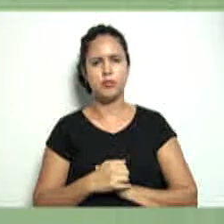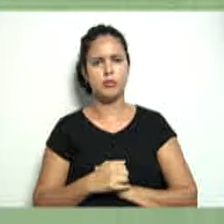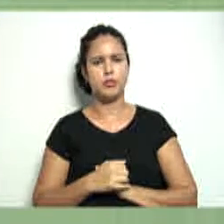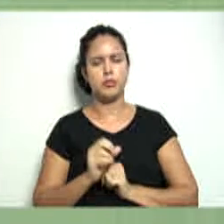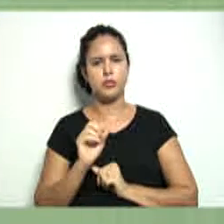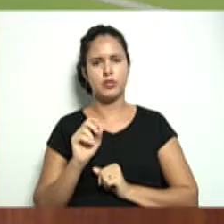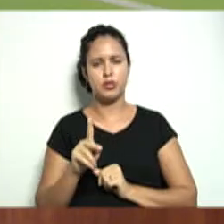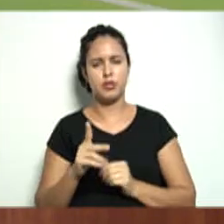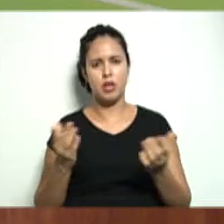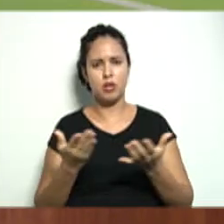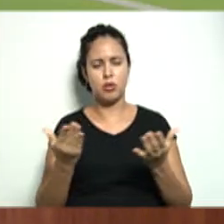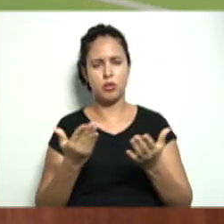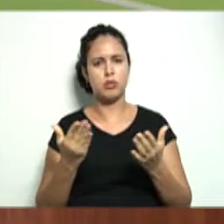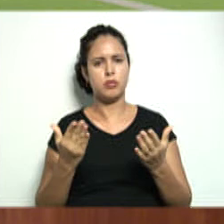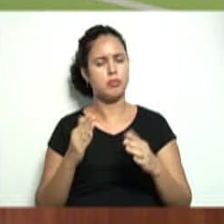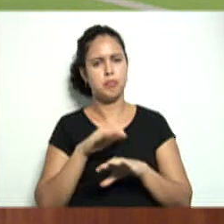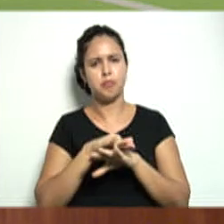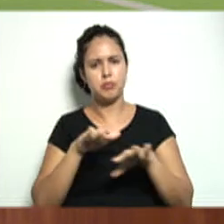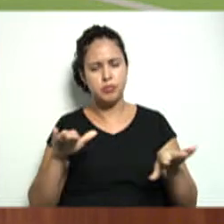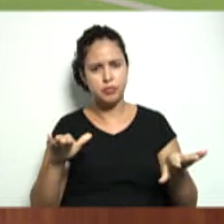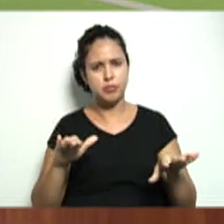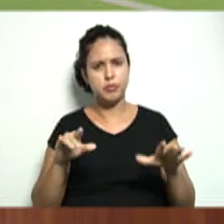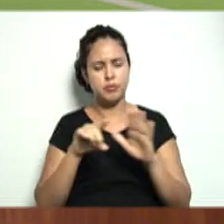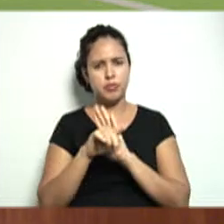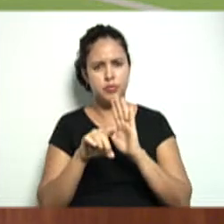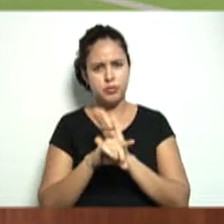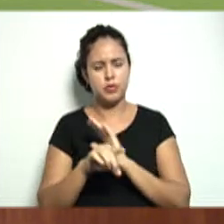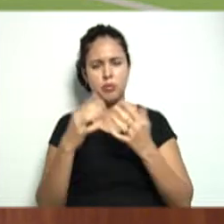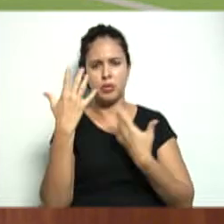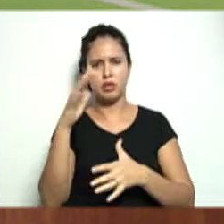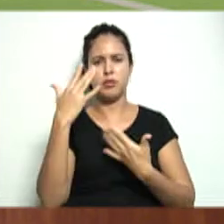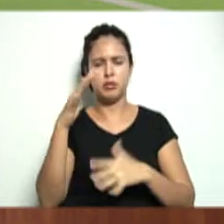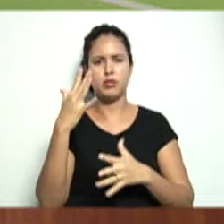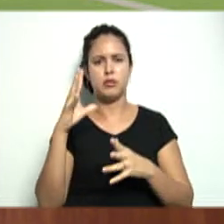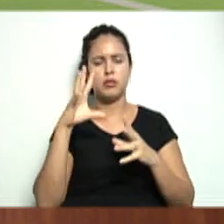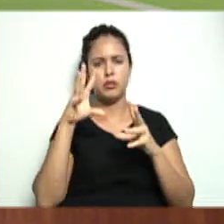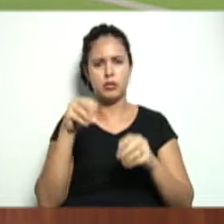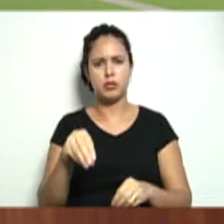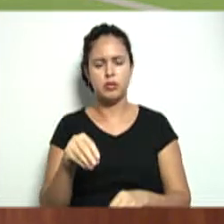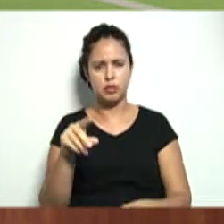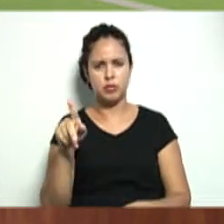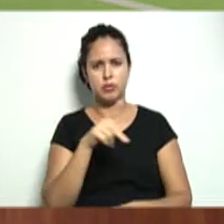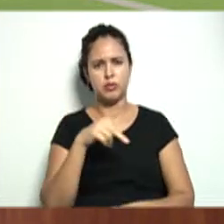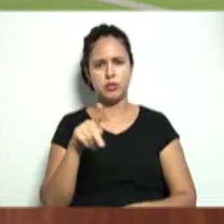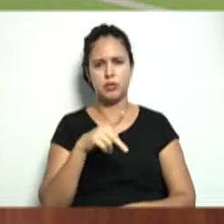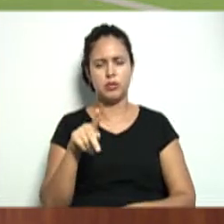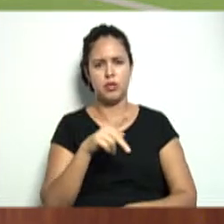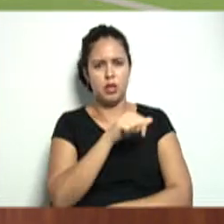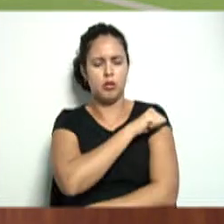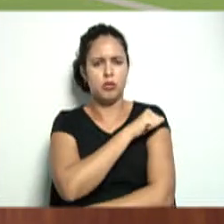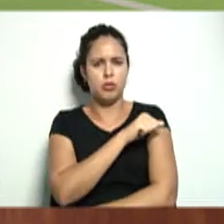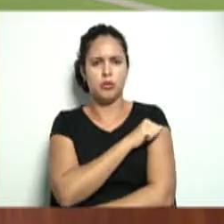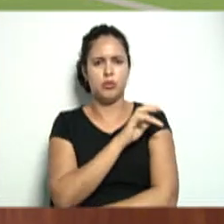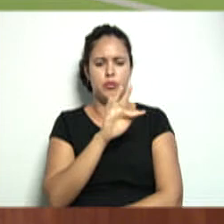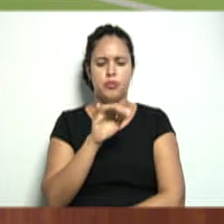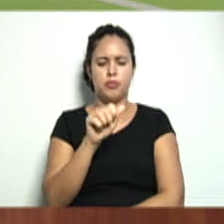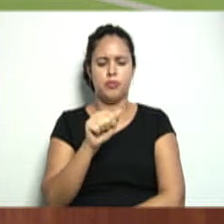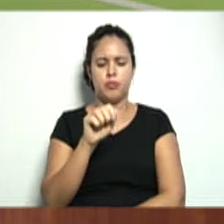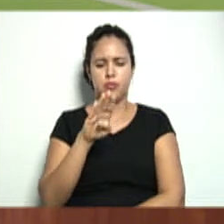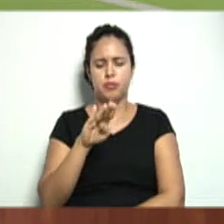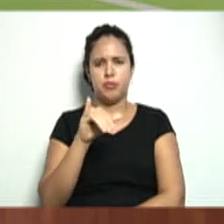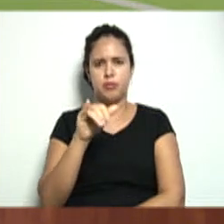bem, e assim encerramos as várias questões. Parabéns aí para a Fabiana, que acertou